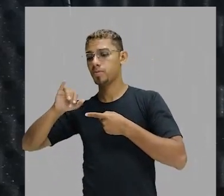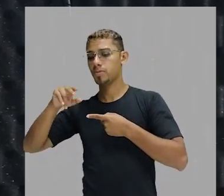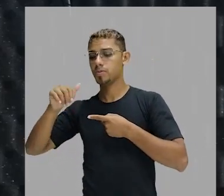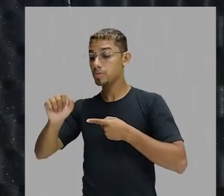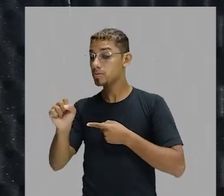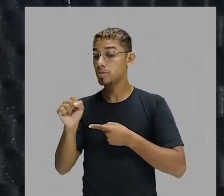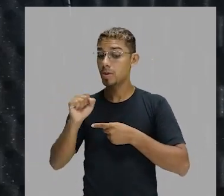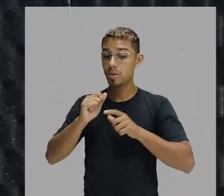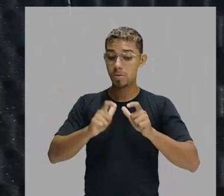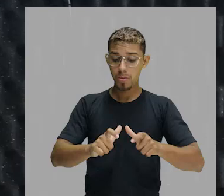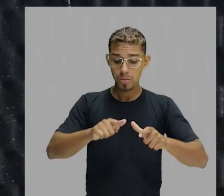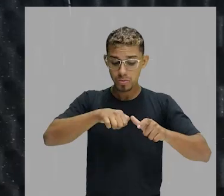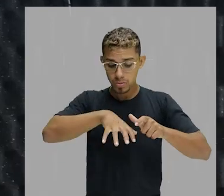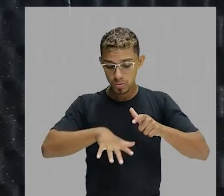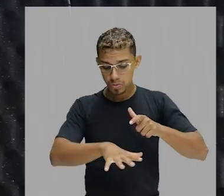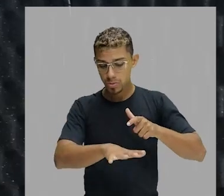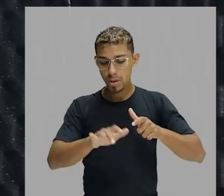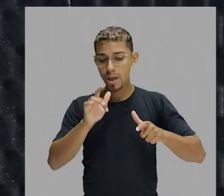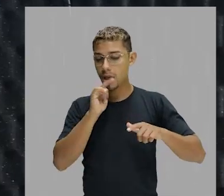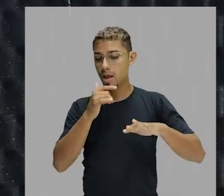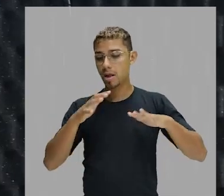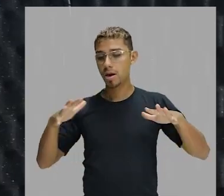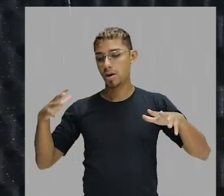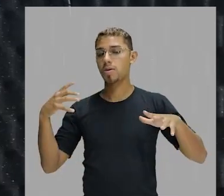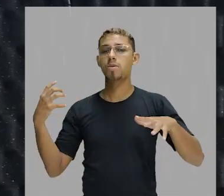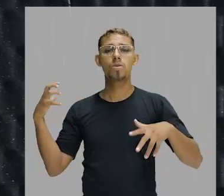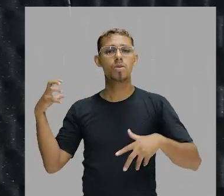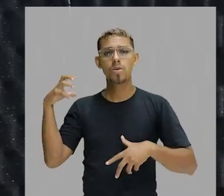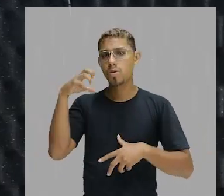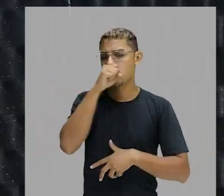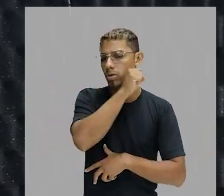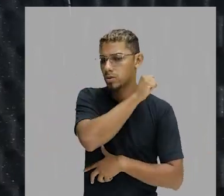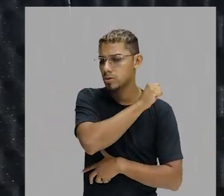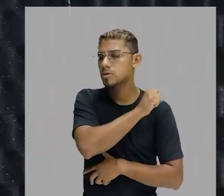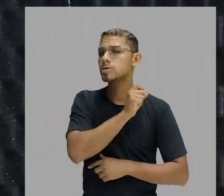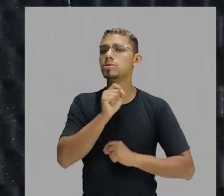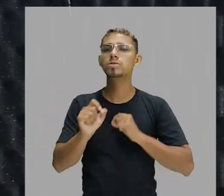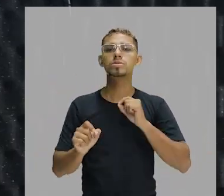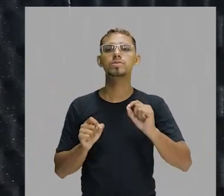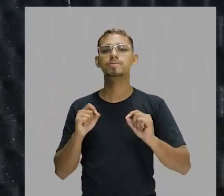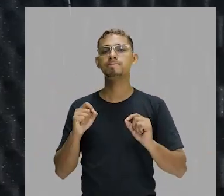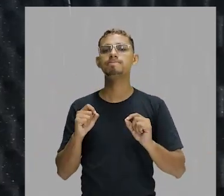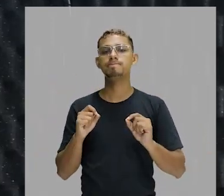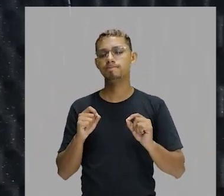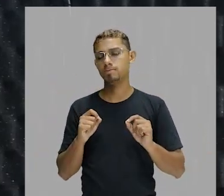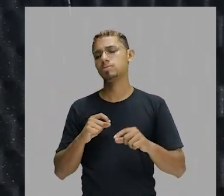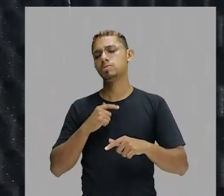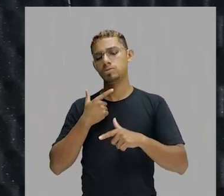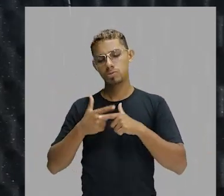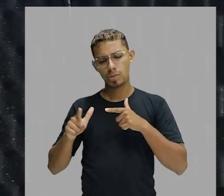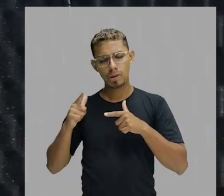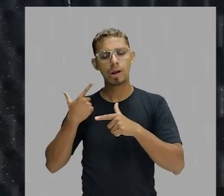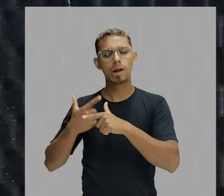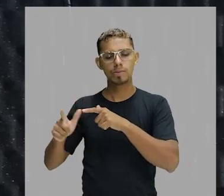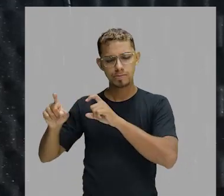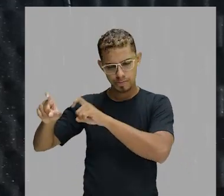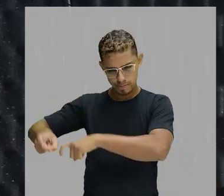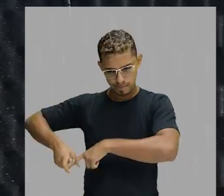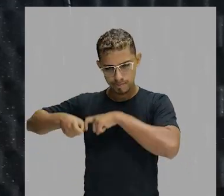solo está desprotegido, a água corre com maior velocidade, resultado, vai inviabilizar ali a agricultura